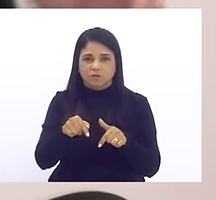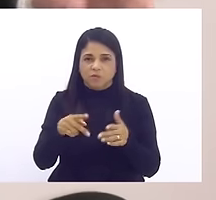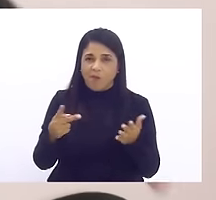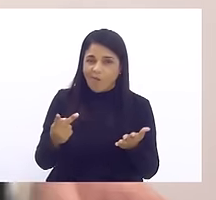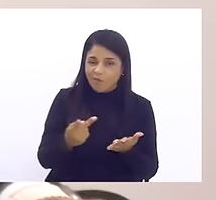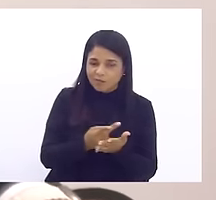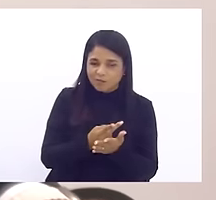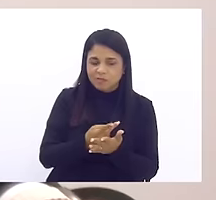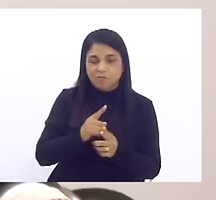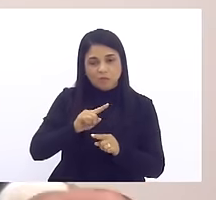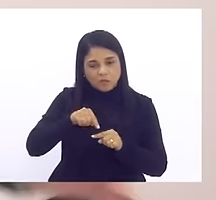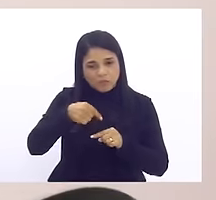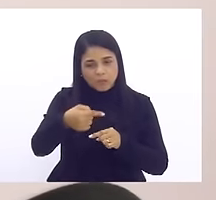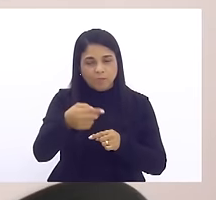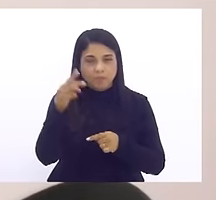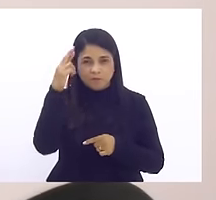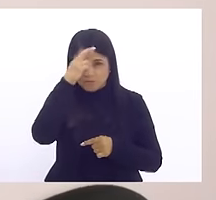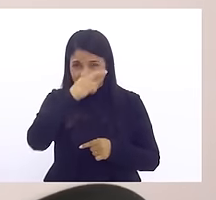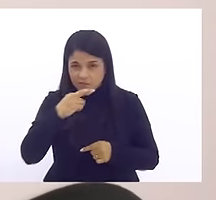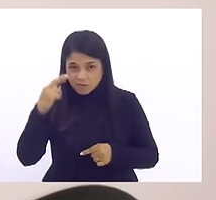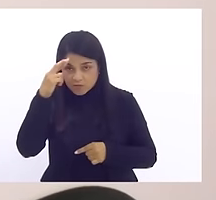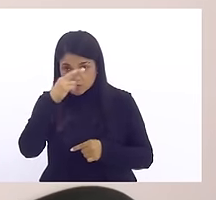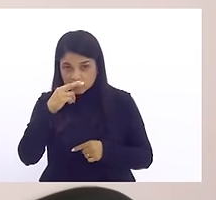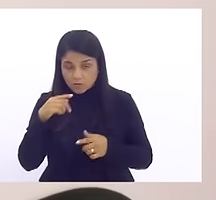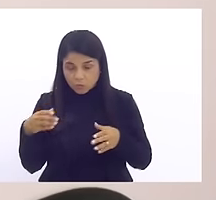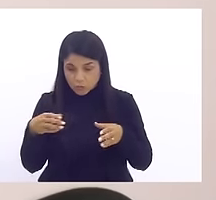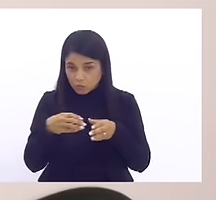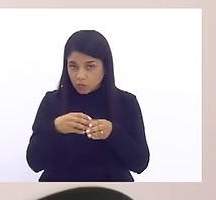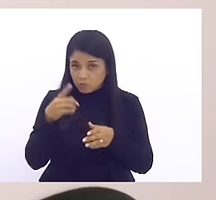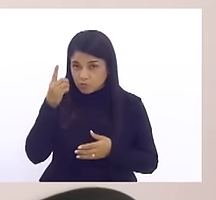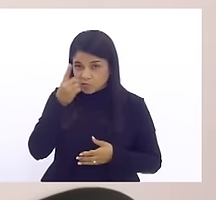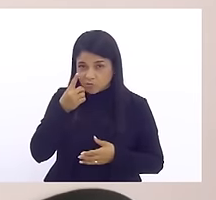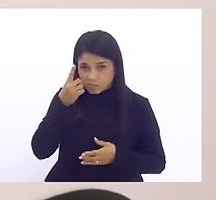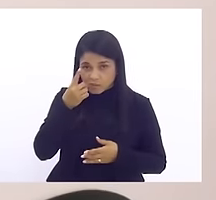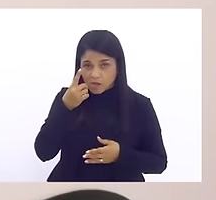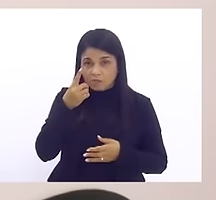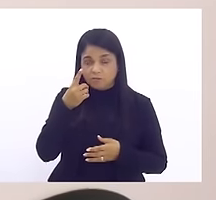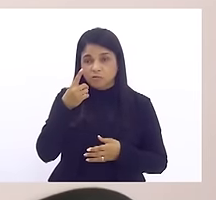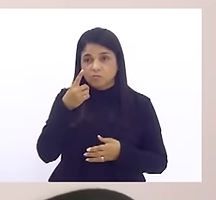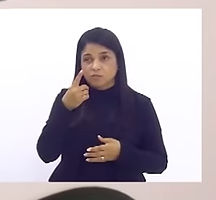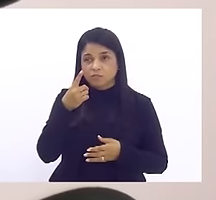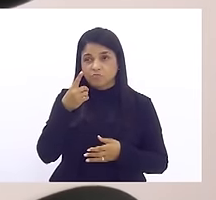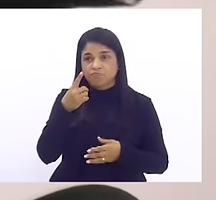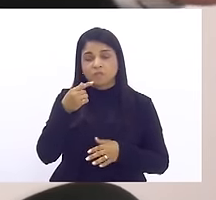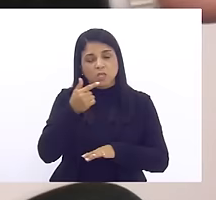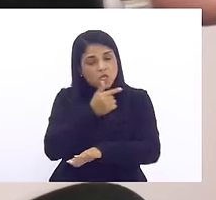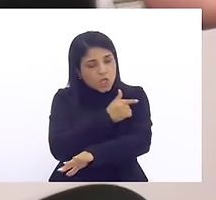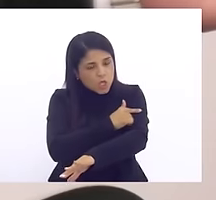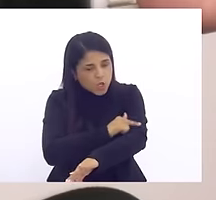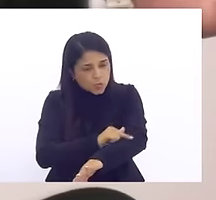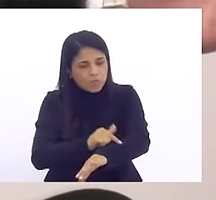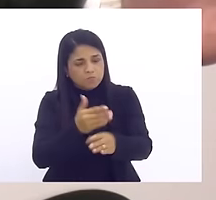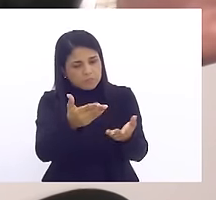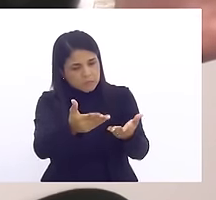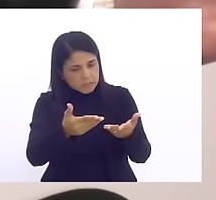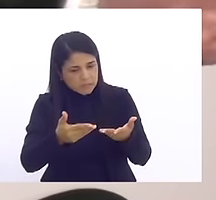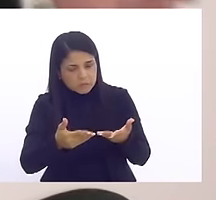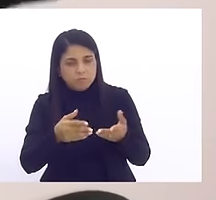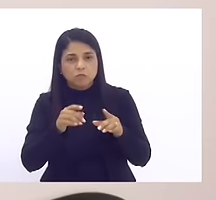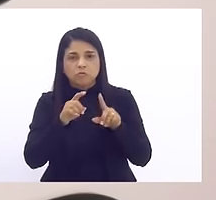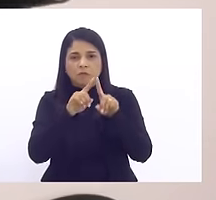acontecendo Depois da nossa fiscalizações nós fomos agora em uma fomos educadamente recebido pelos agentes